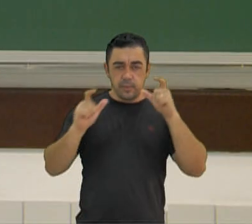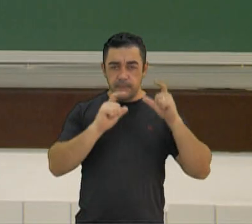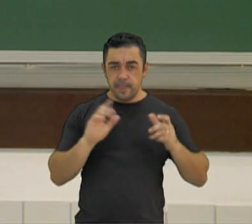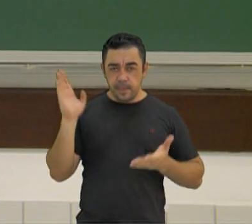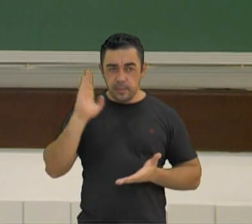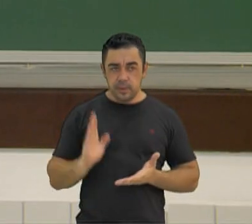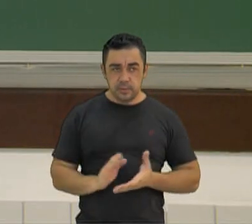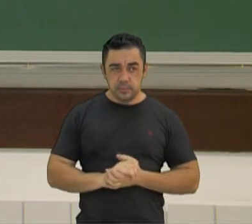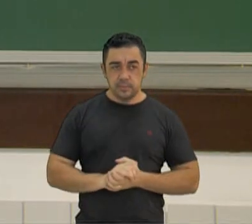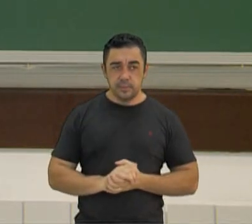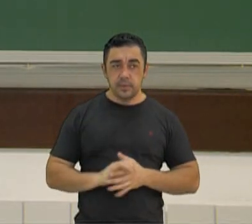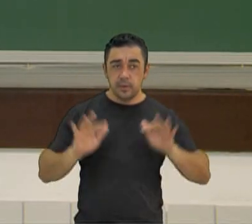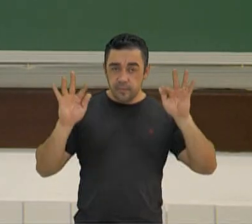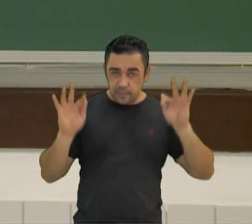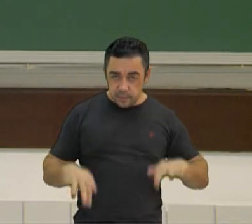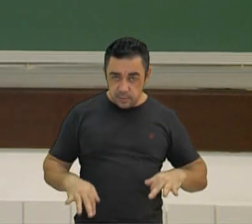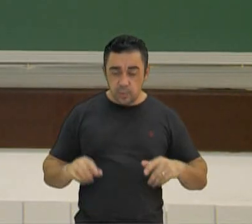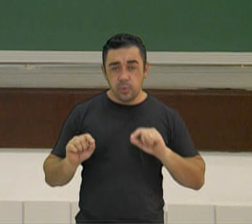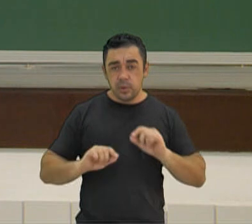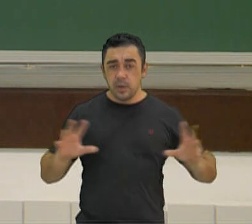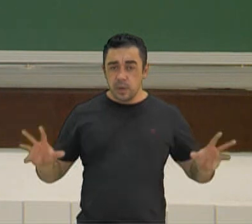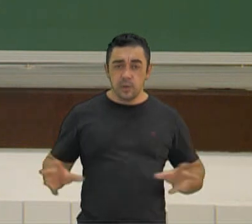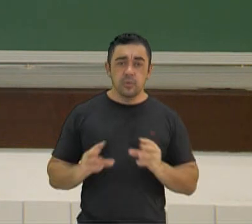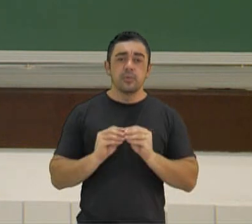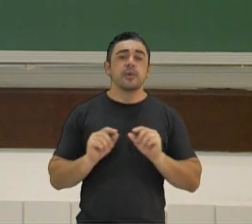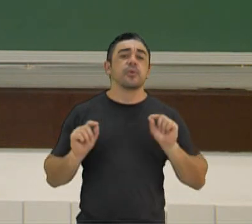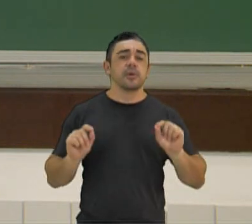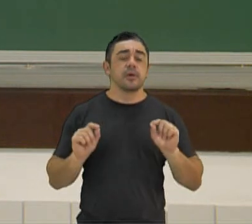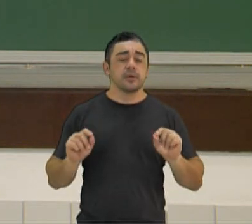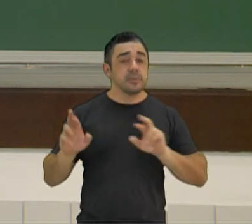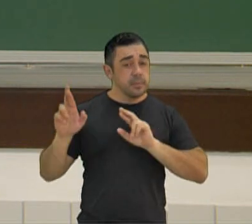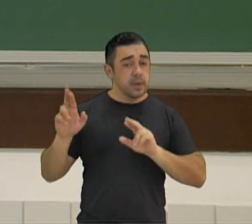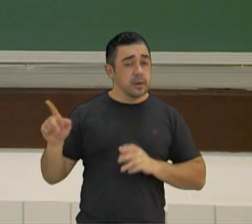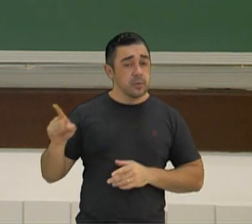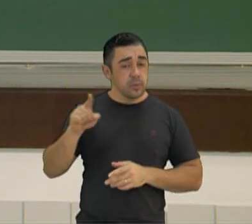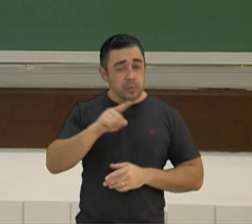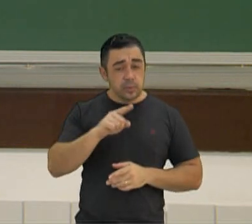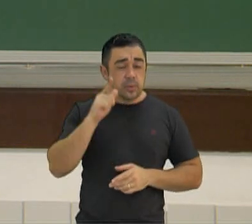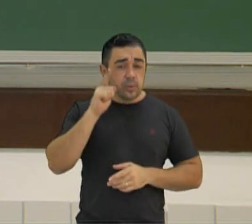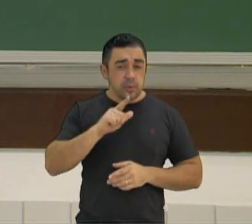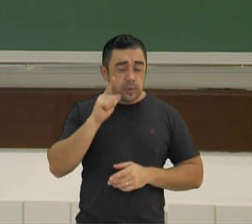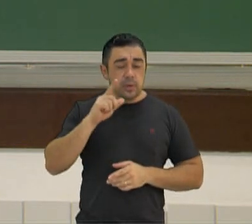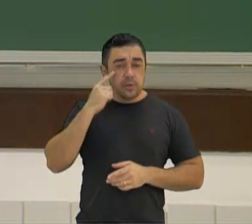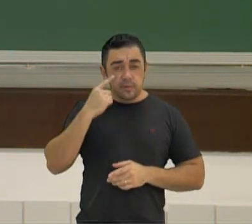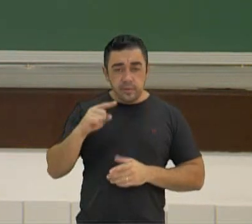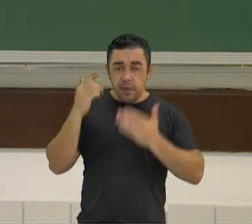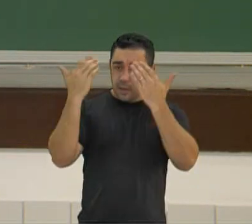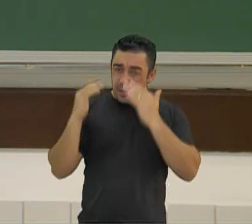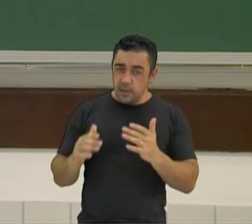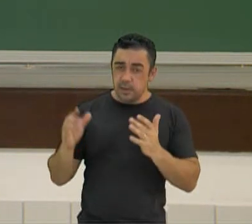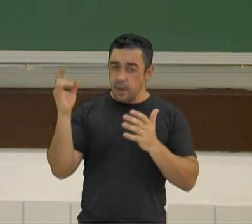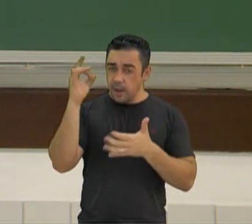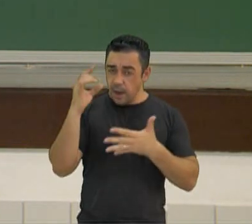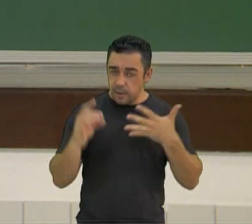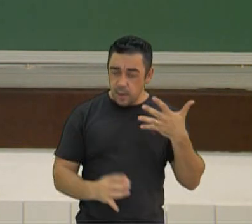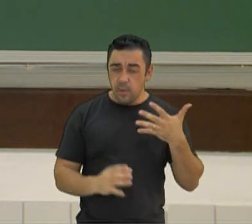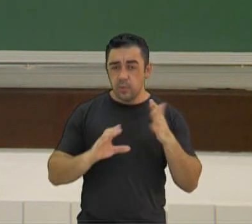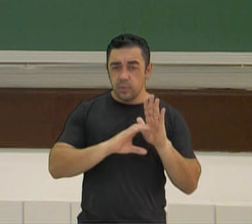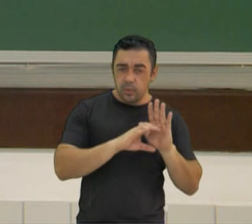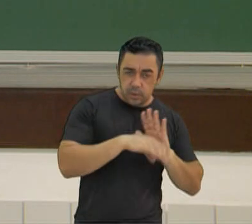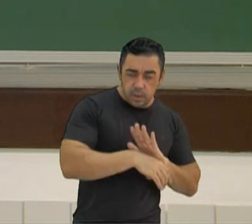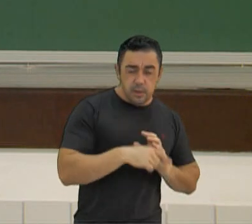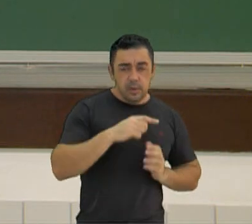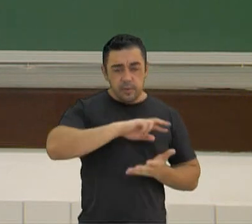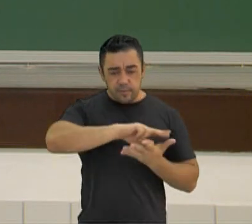brasileiras. E finalizamos fazendo uma retomada. Espero ter conseguido com vocês fazer uma análise do conceito